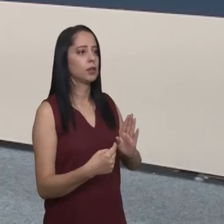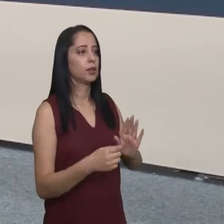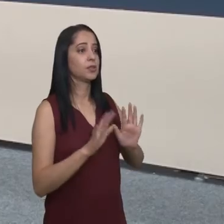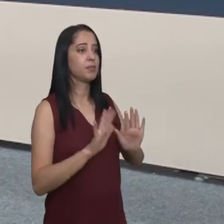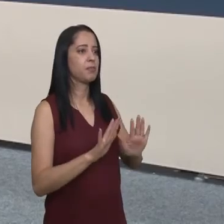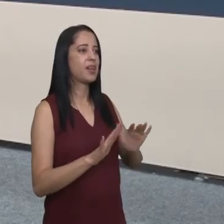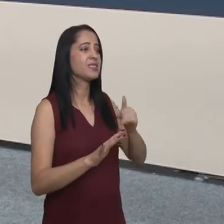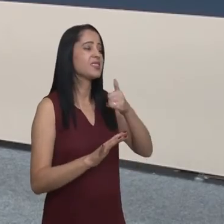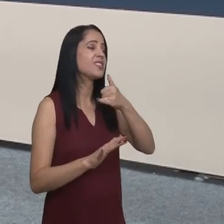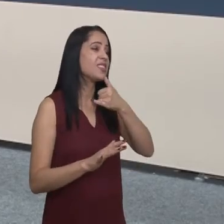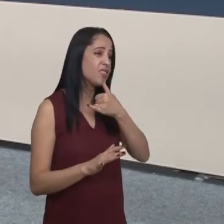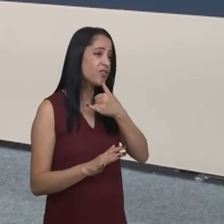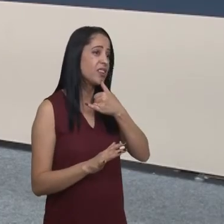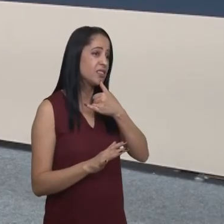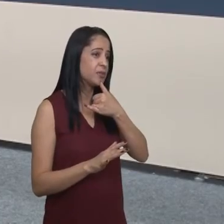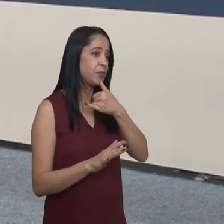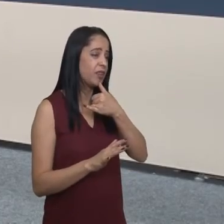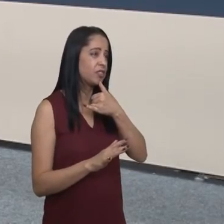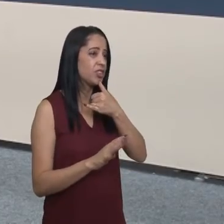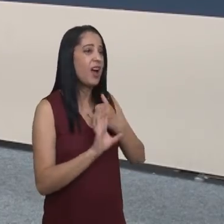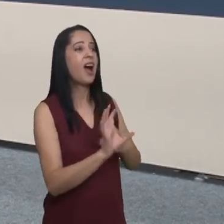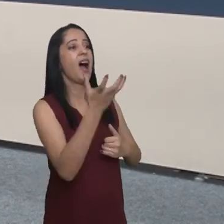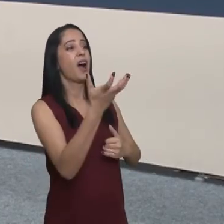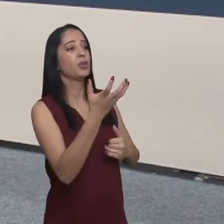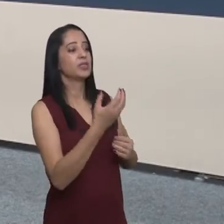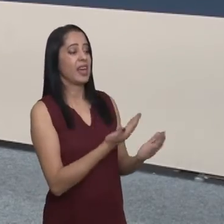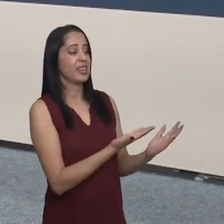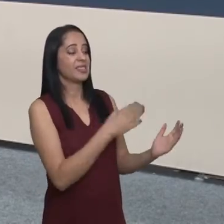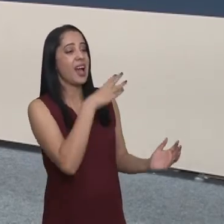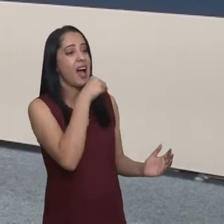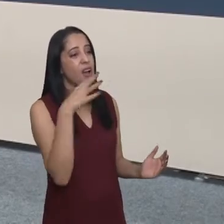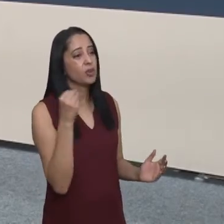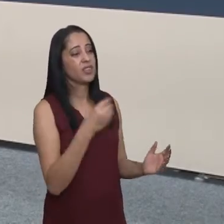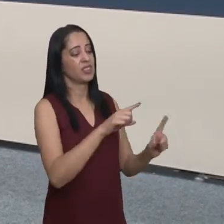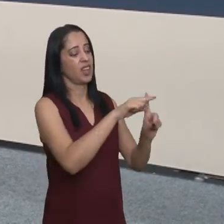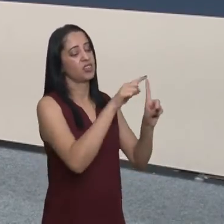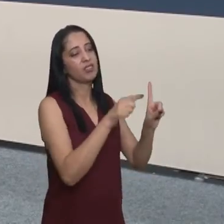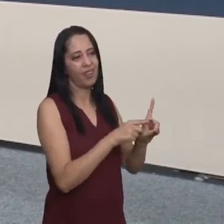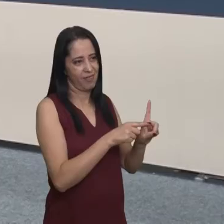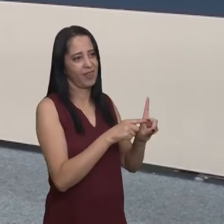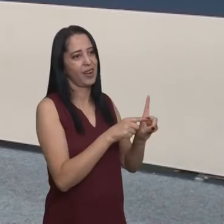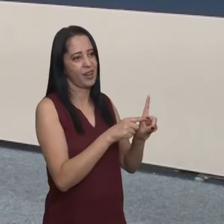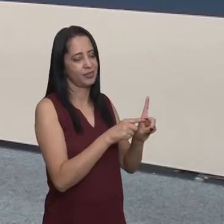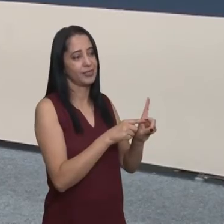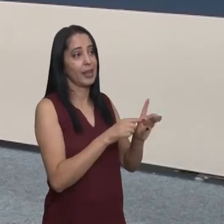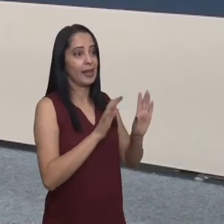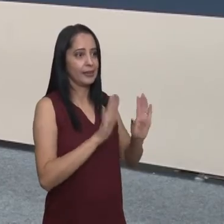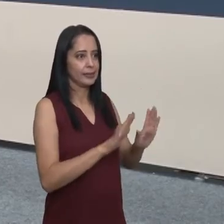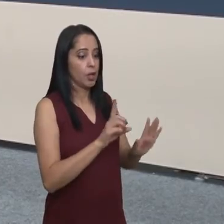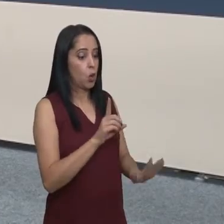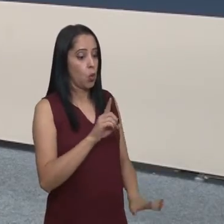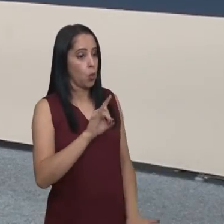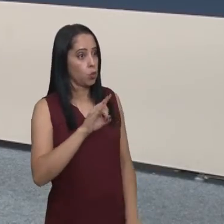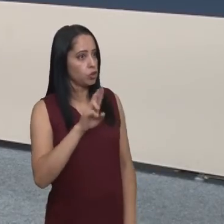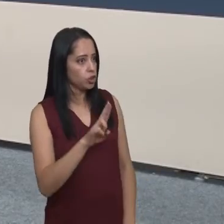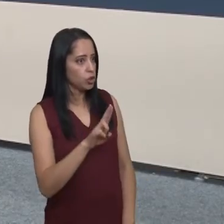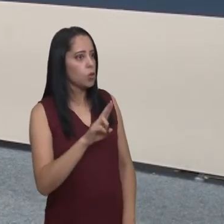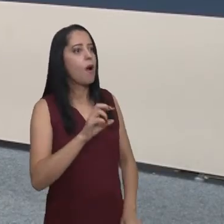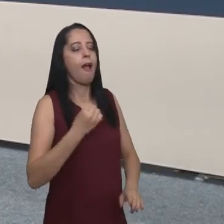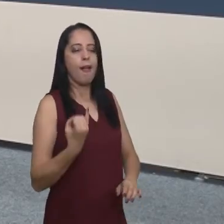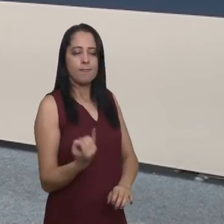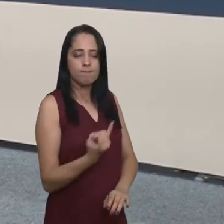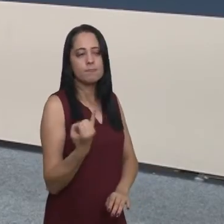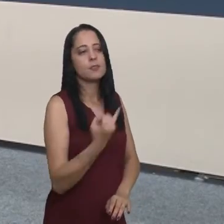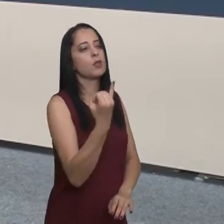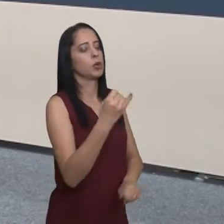Infelizmente, nós temos um número muito grande de gravidez na adolescência. Então, o DIU está dentro dessa prevenção